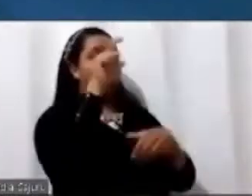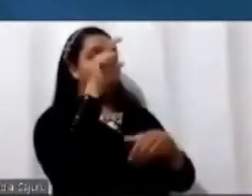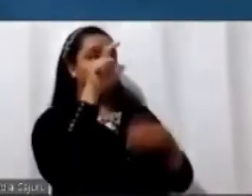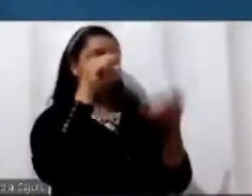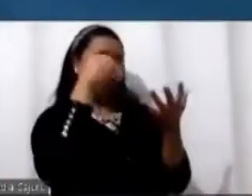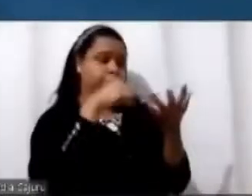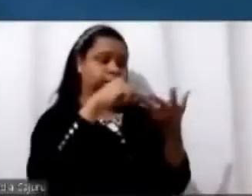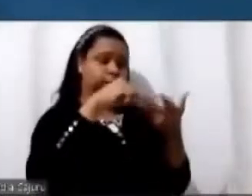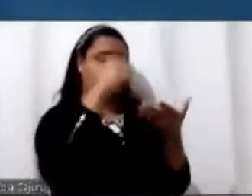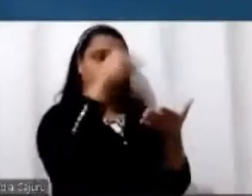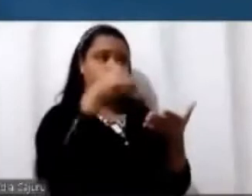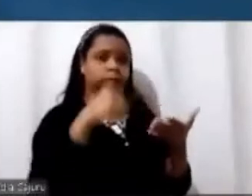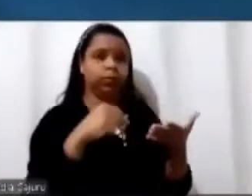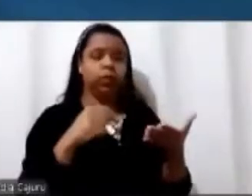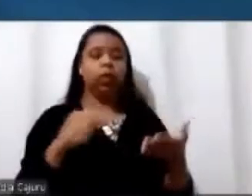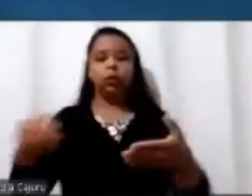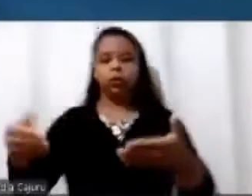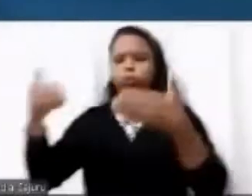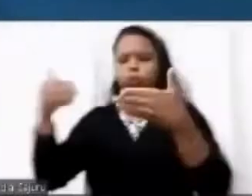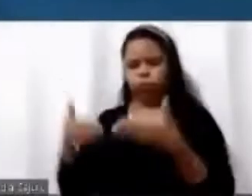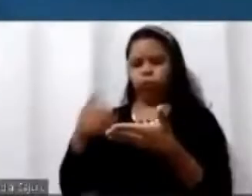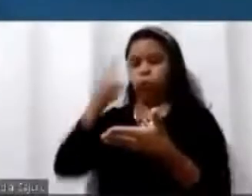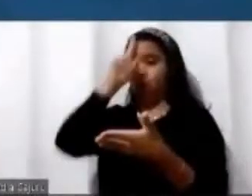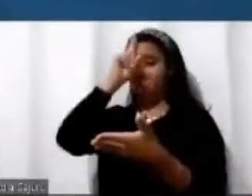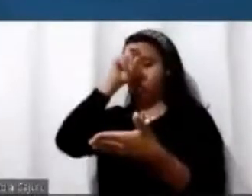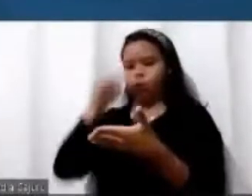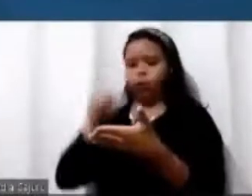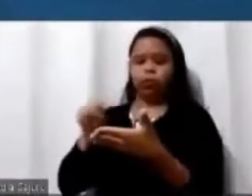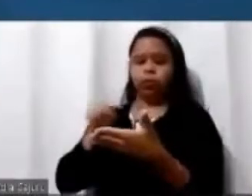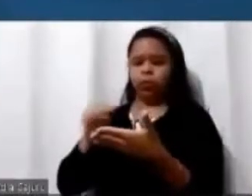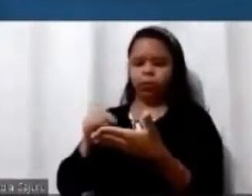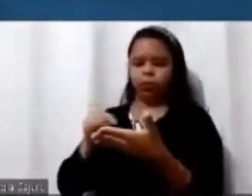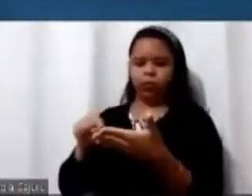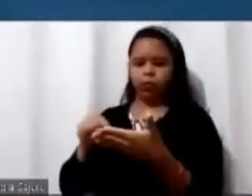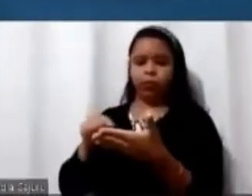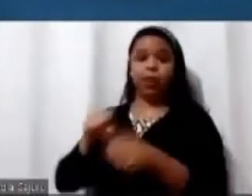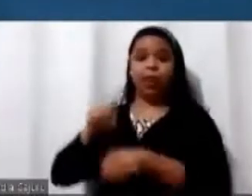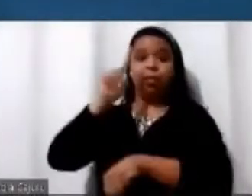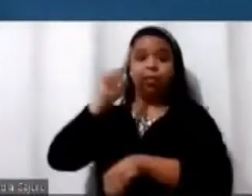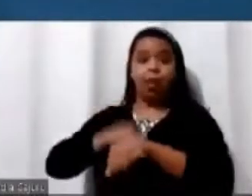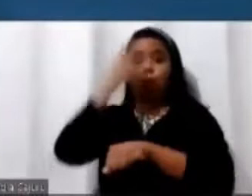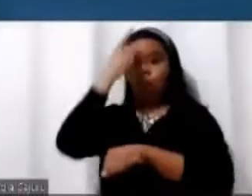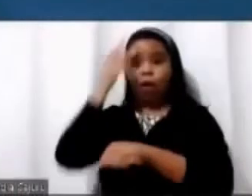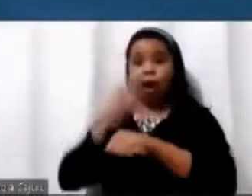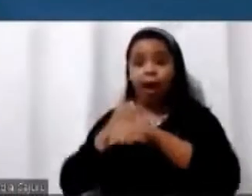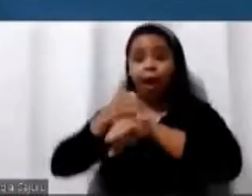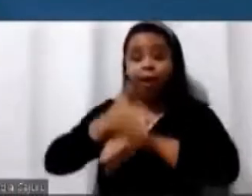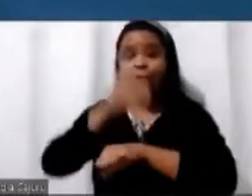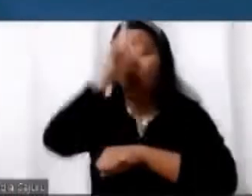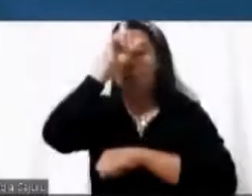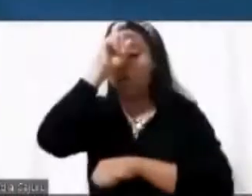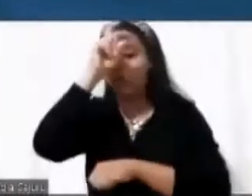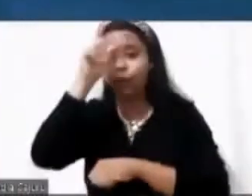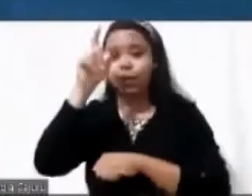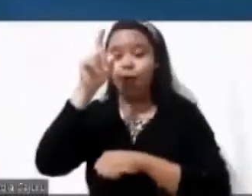na própria entrada do hospital ou no termo de internação, oferecem-se termo de